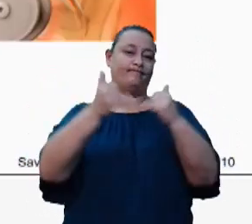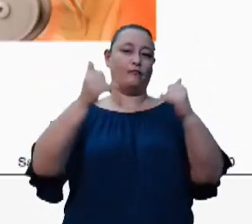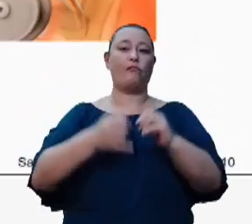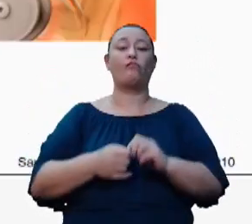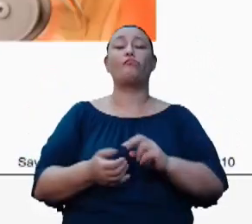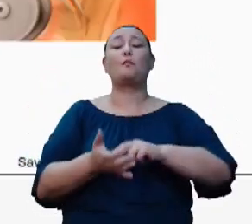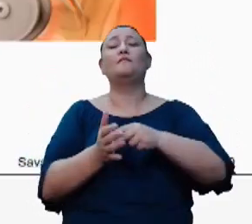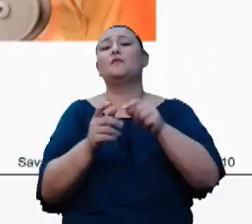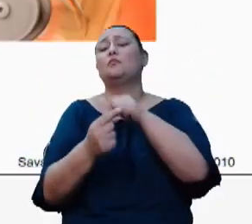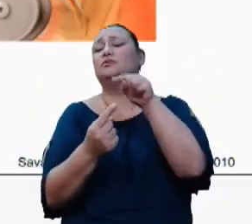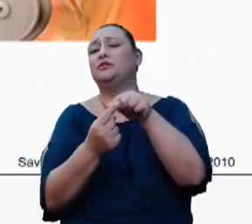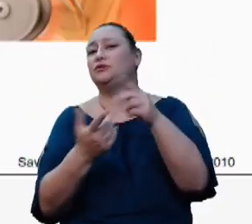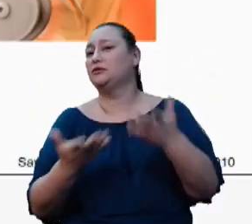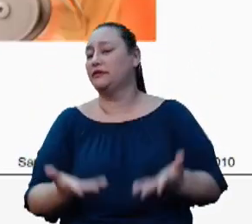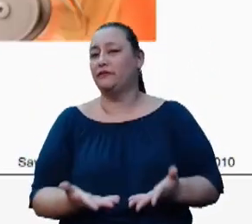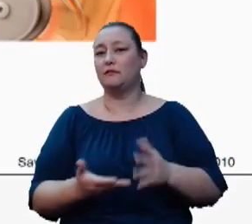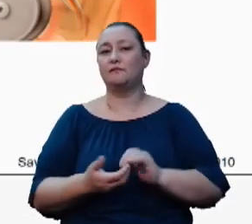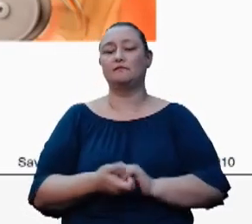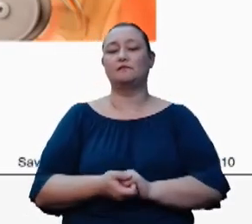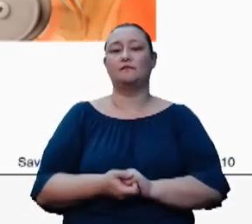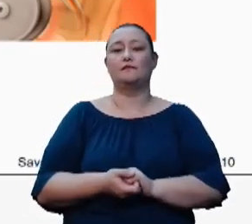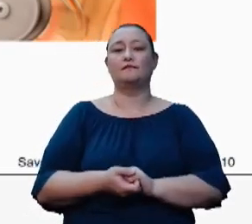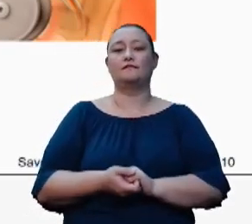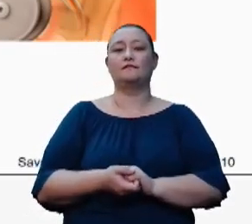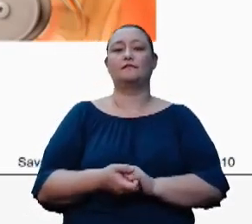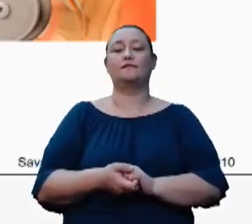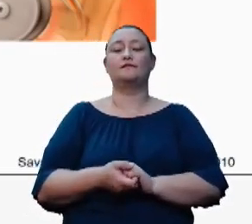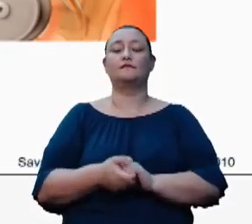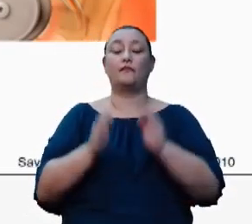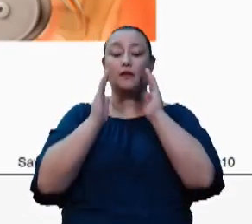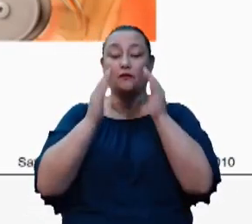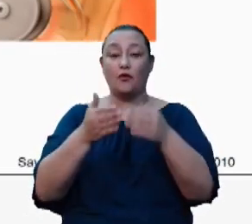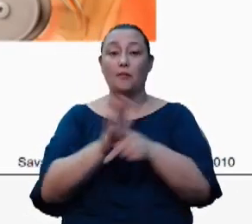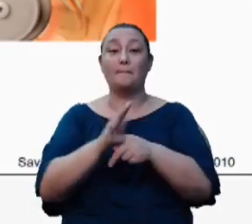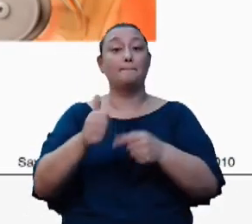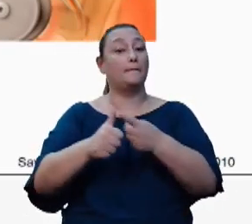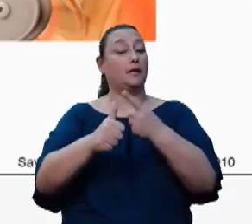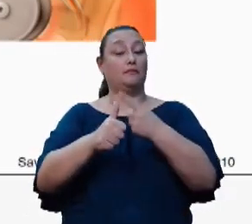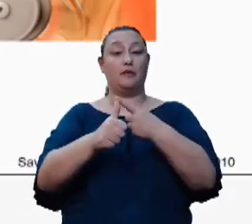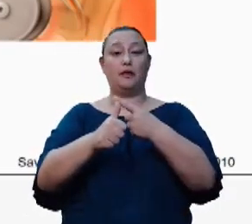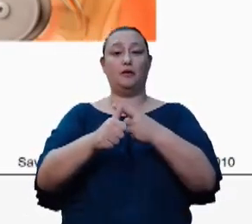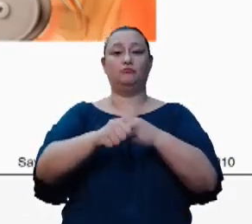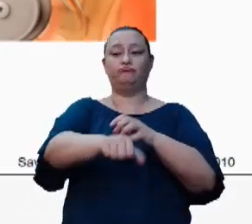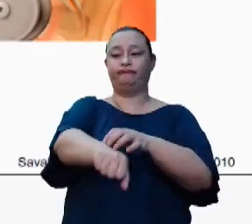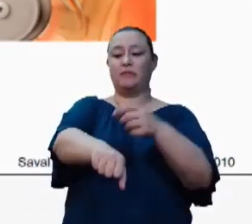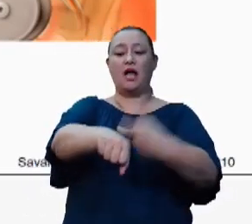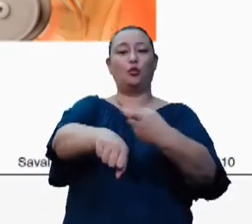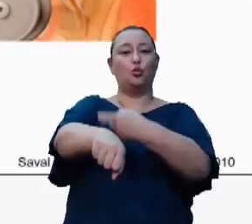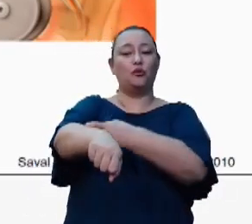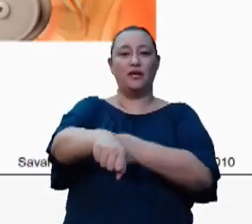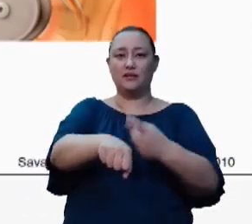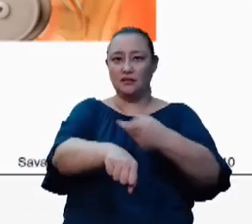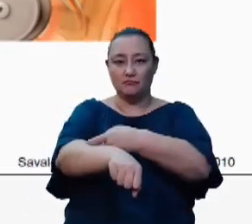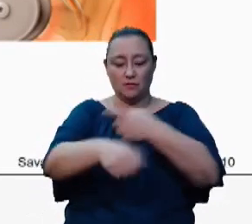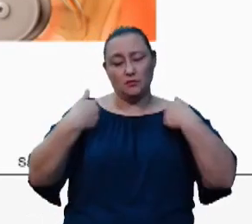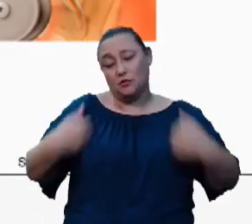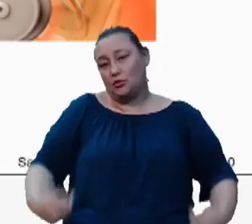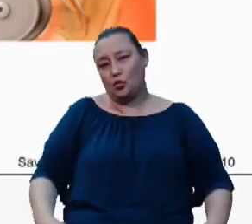Qual seria o objetivo a atingir dessa medicação? Primeiro, a redução da espasticidade. Lembrando